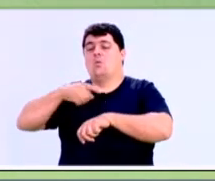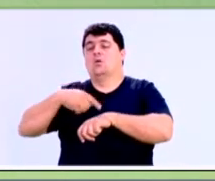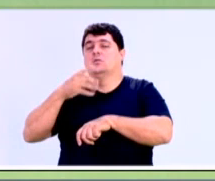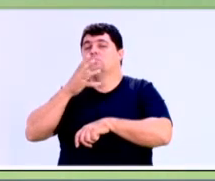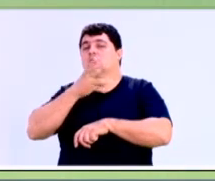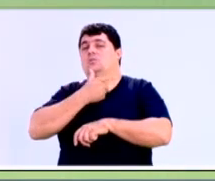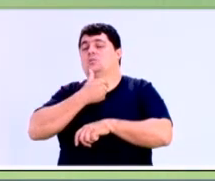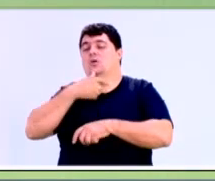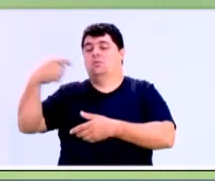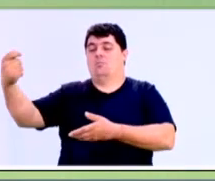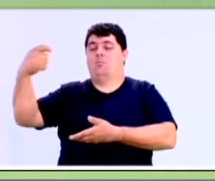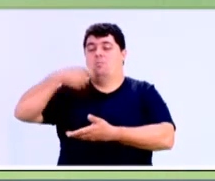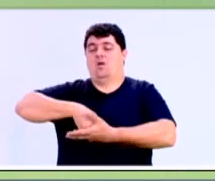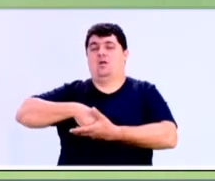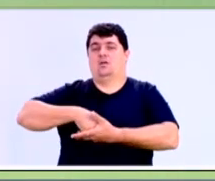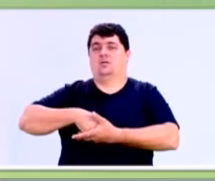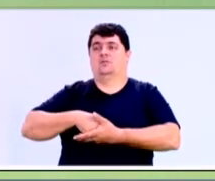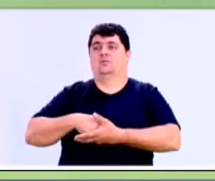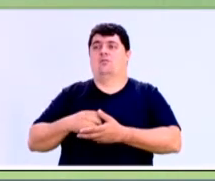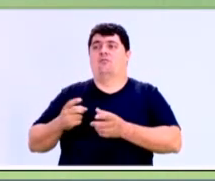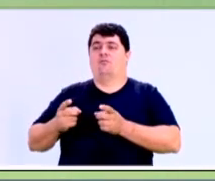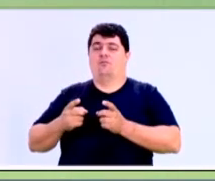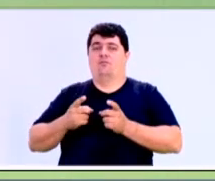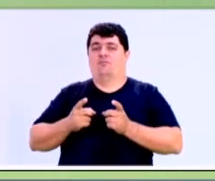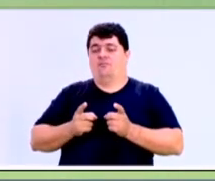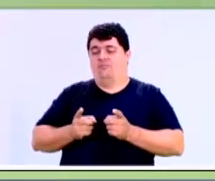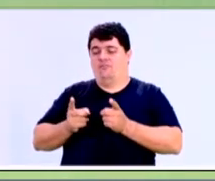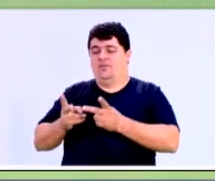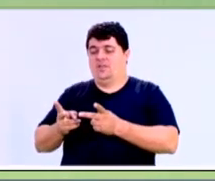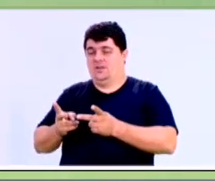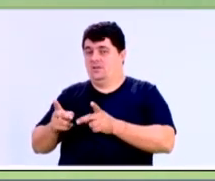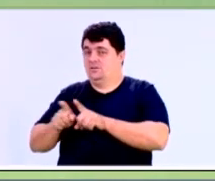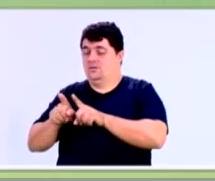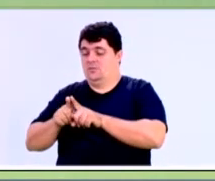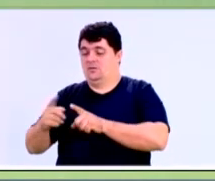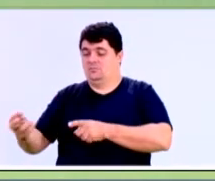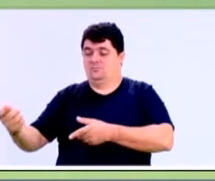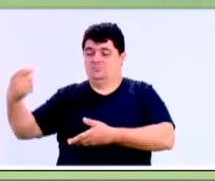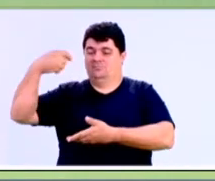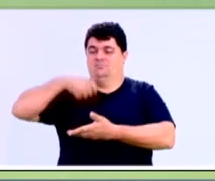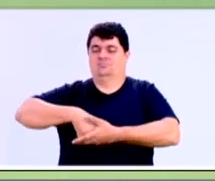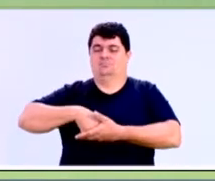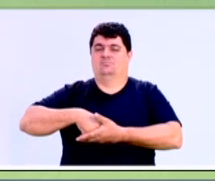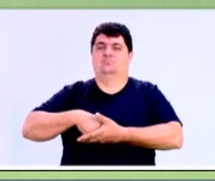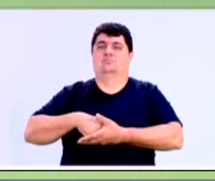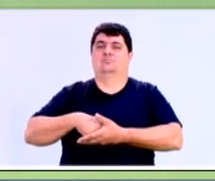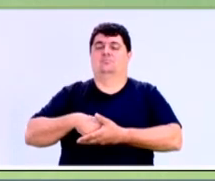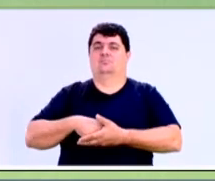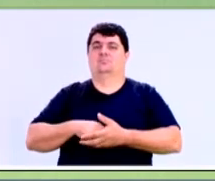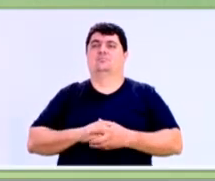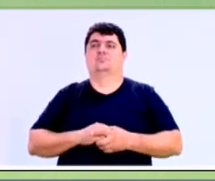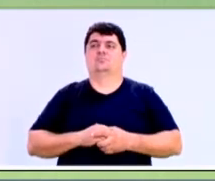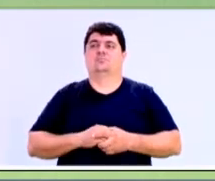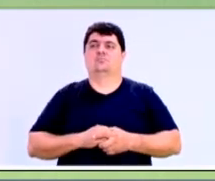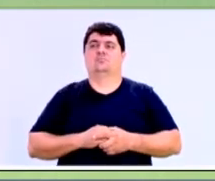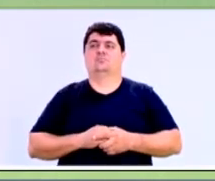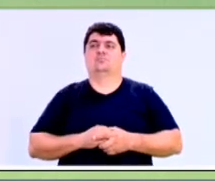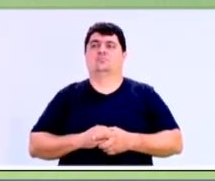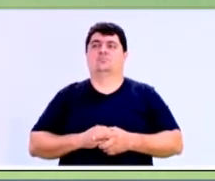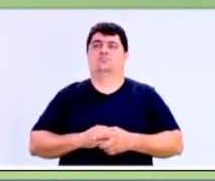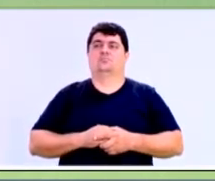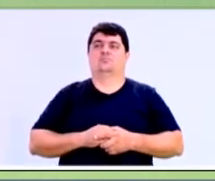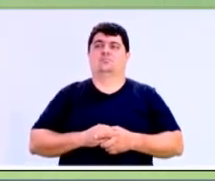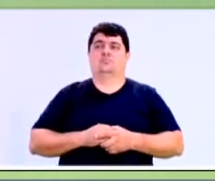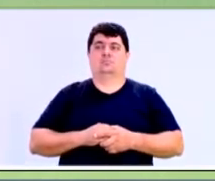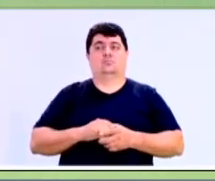a empresa leva para vender e, consequentemente, receber suas vendas.